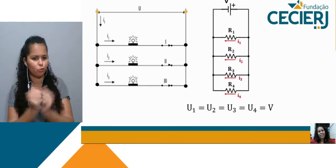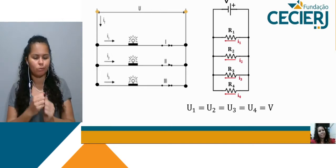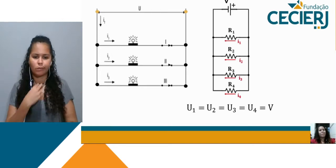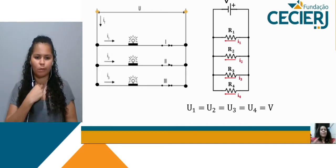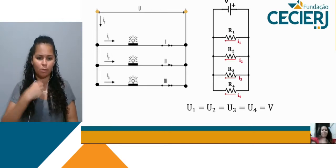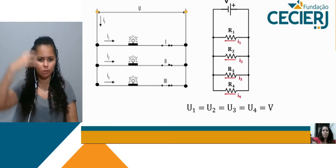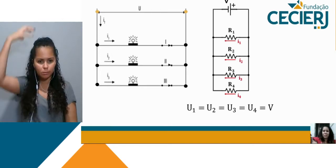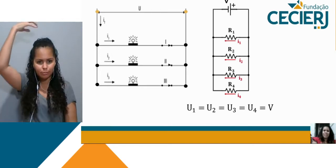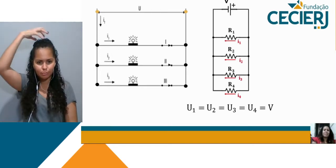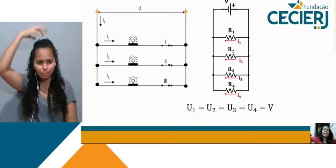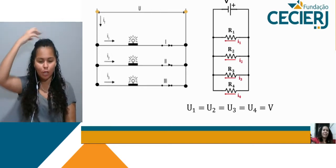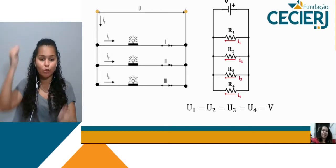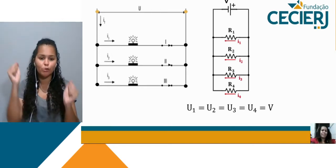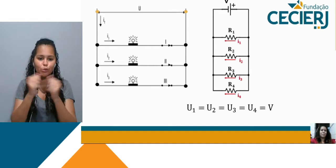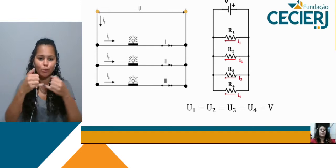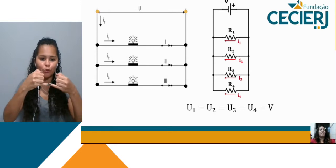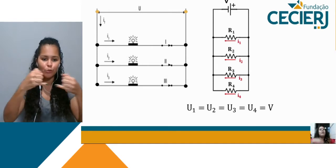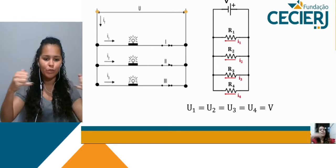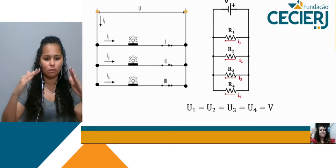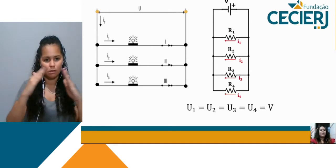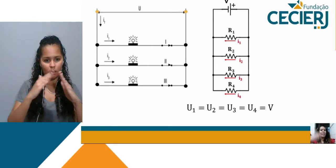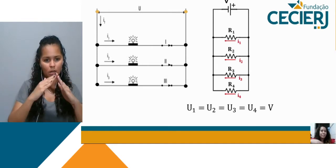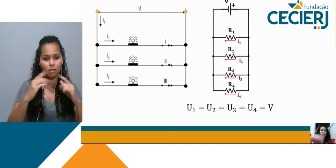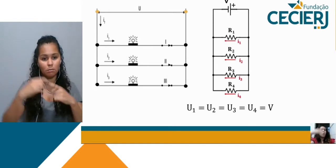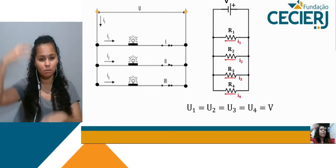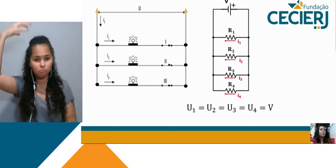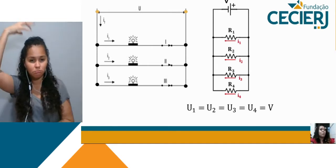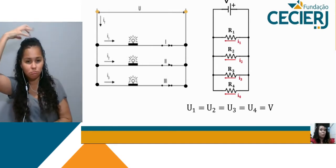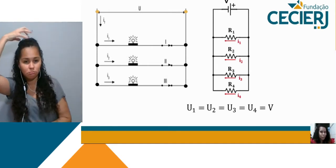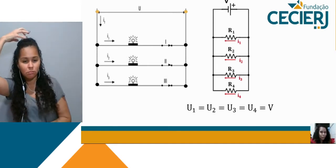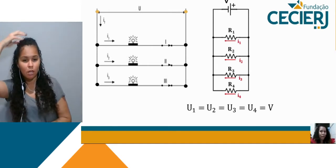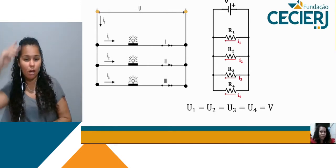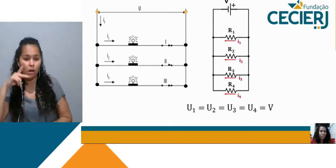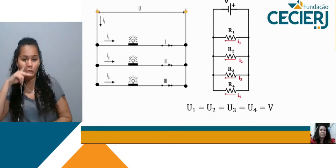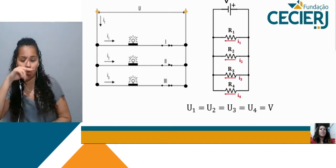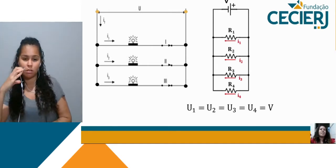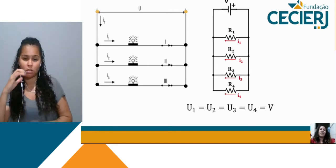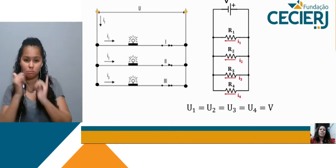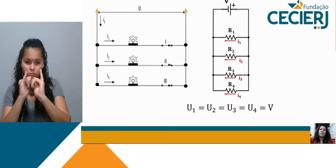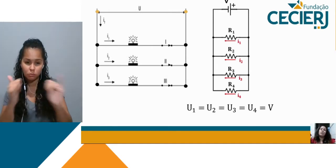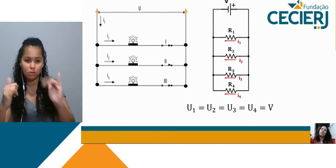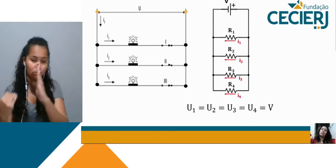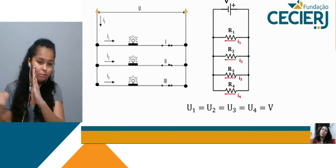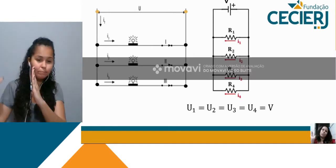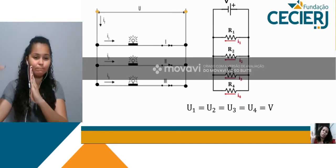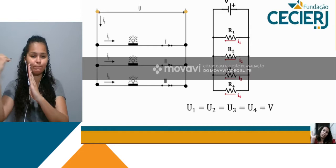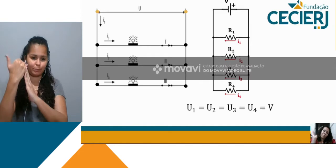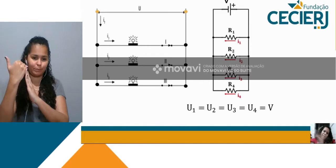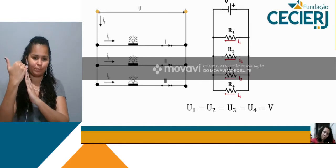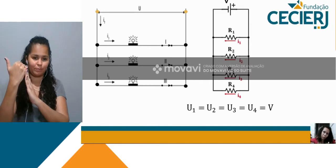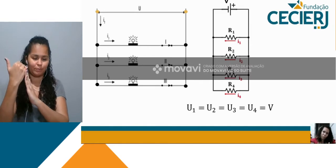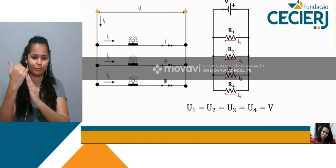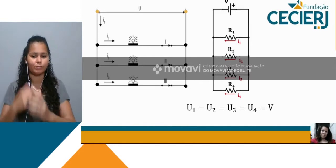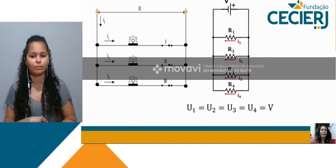chuveiro elétrico na mesma fiação da casa, porque ele é um cara que tem uma corrente muito alta, e aí ele esquenta o disjuntor